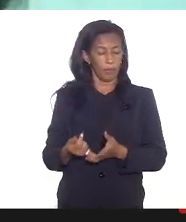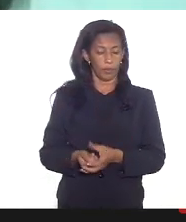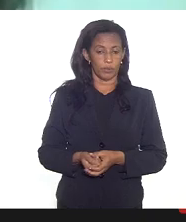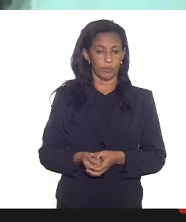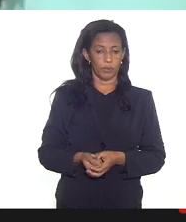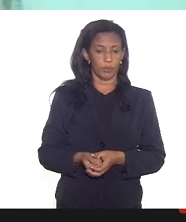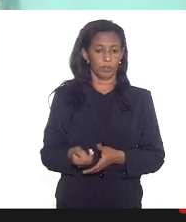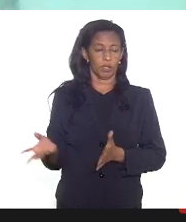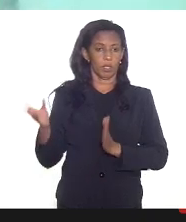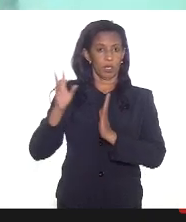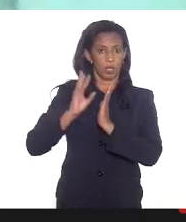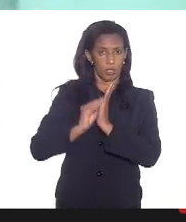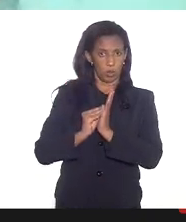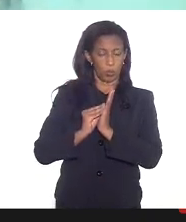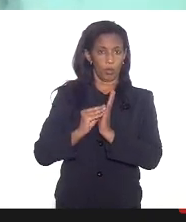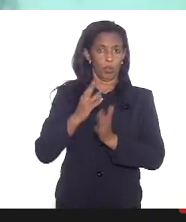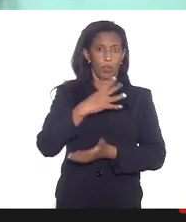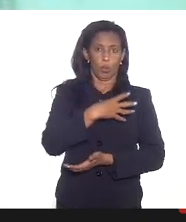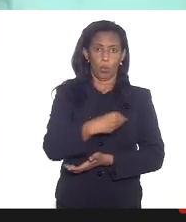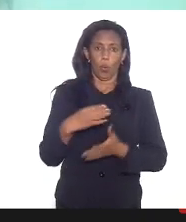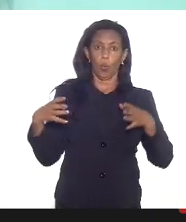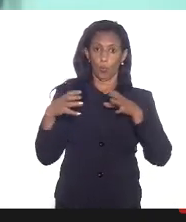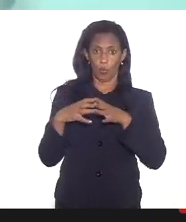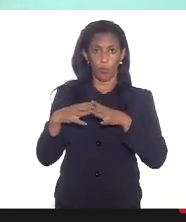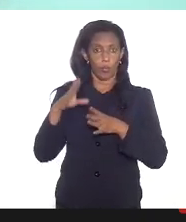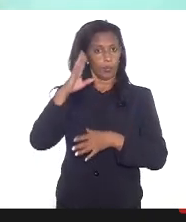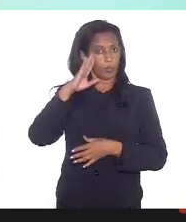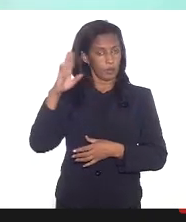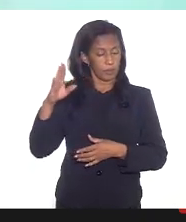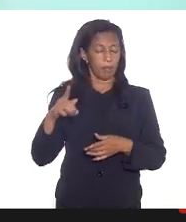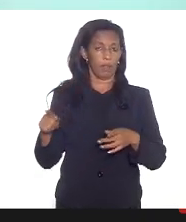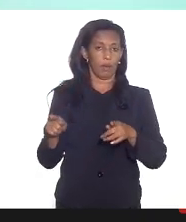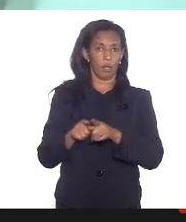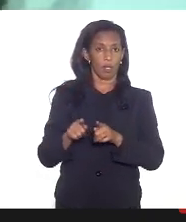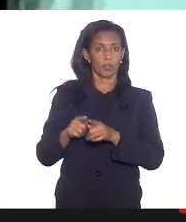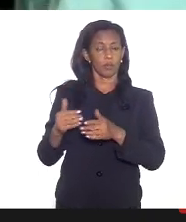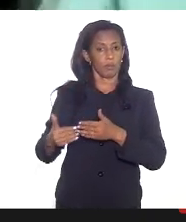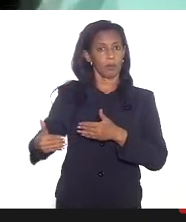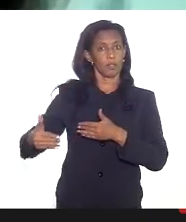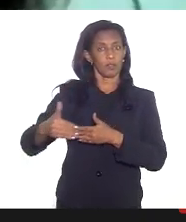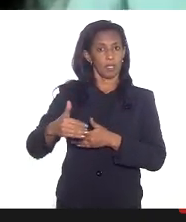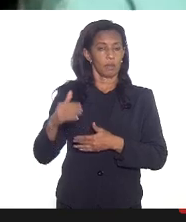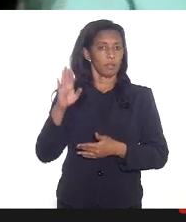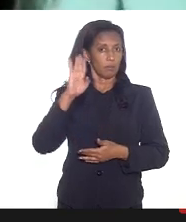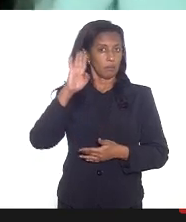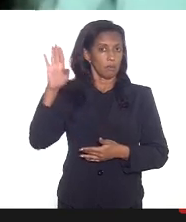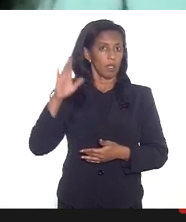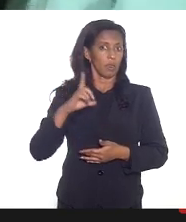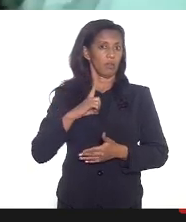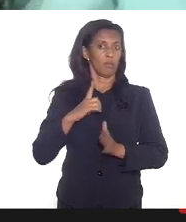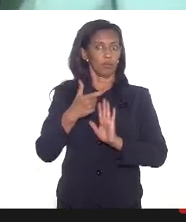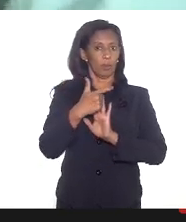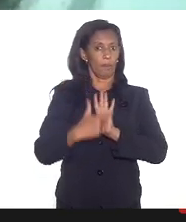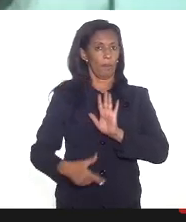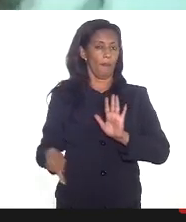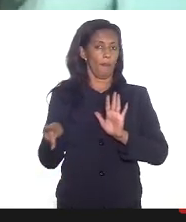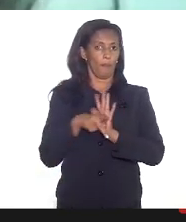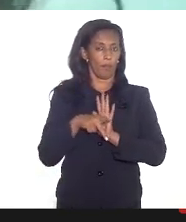cib concluiu as lactações como grupo etário ela se é passaram ser grupo proprietário ter um cão e